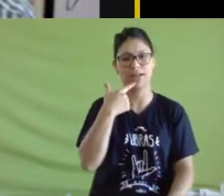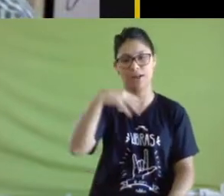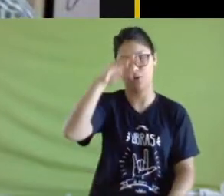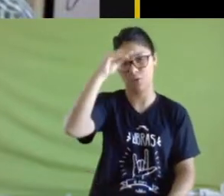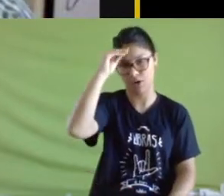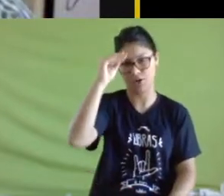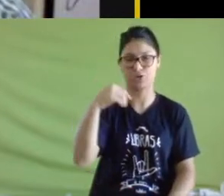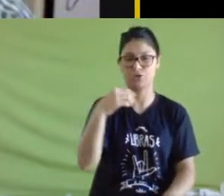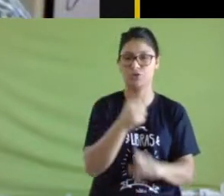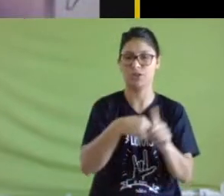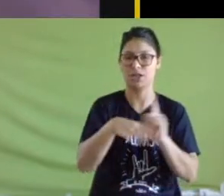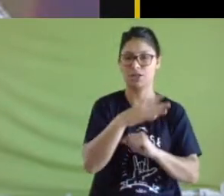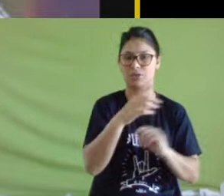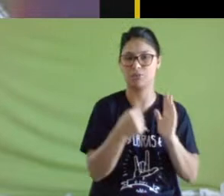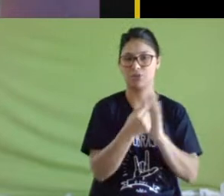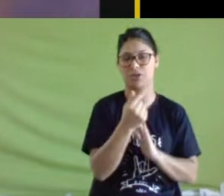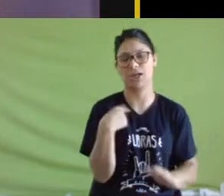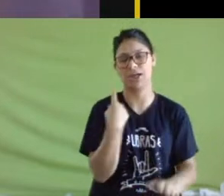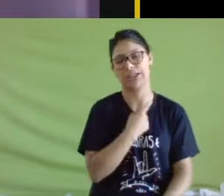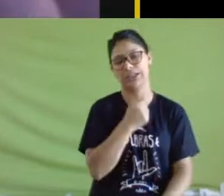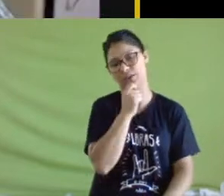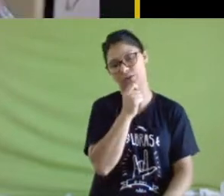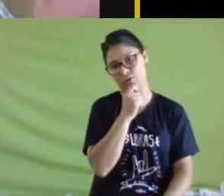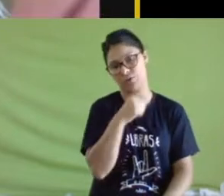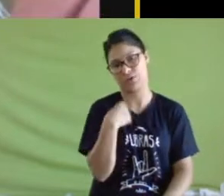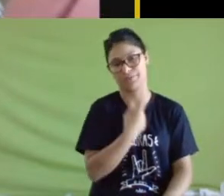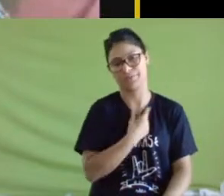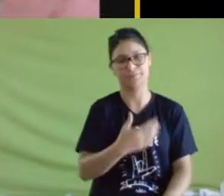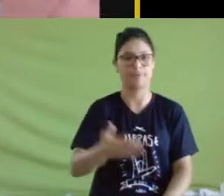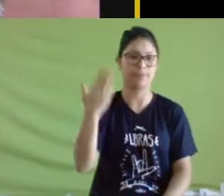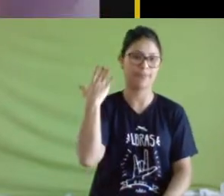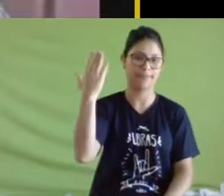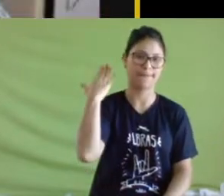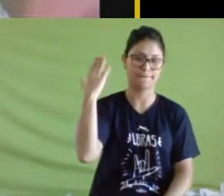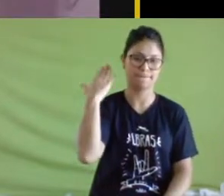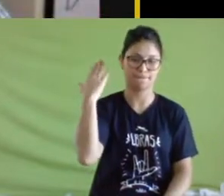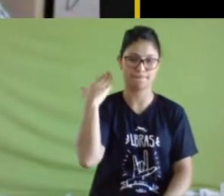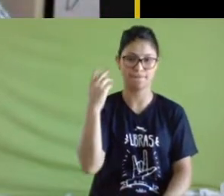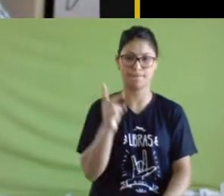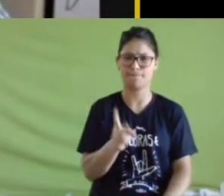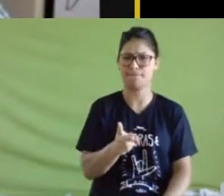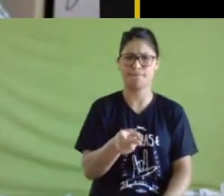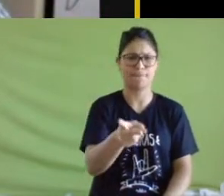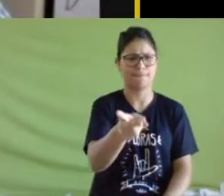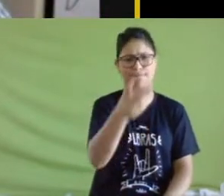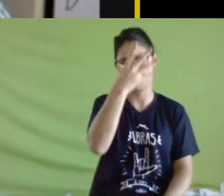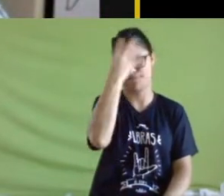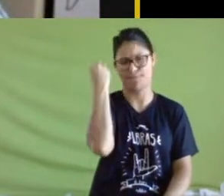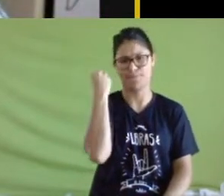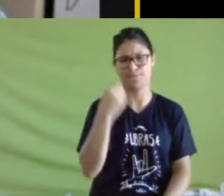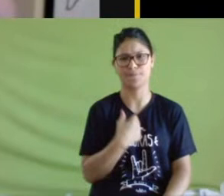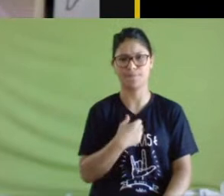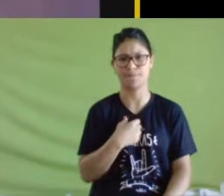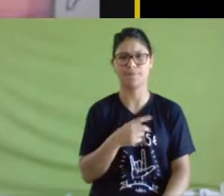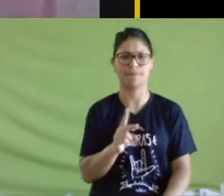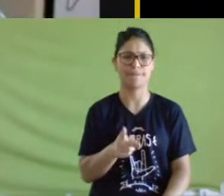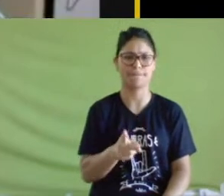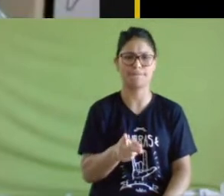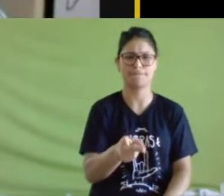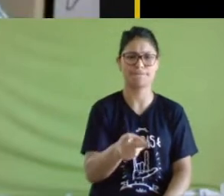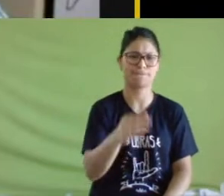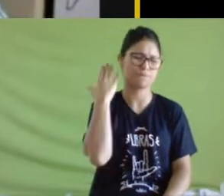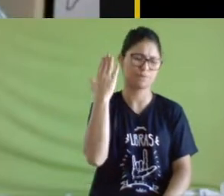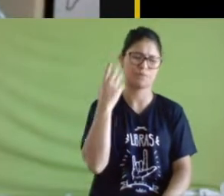em que o passado ele ficou algo para sempre esquecido. O passado é sempre uma